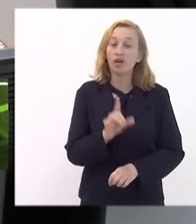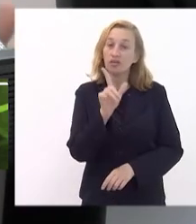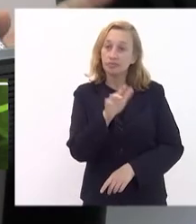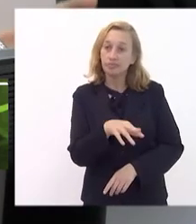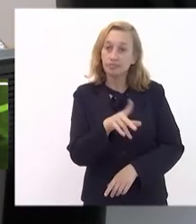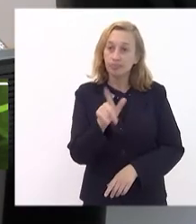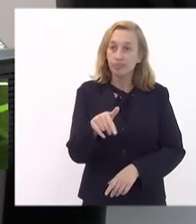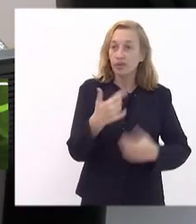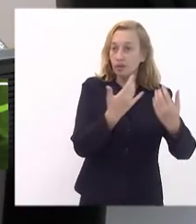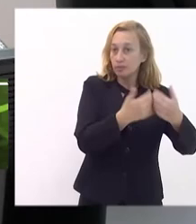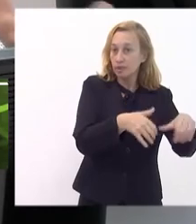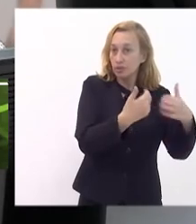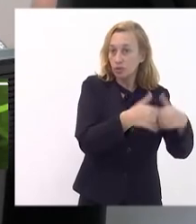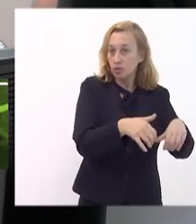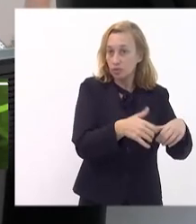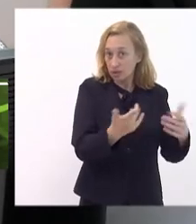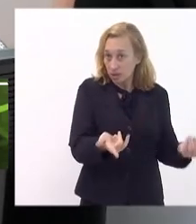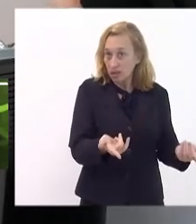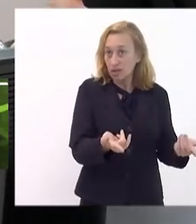diferença é que o de Petrópolis é